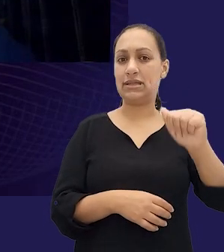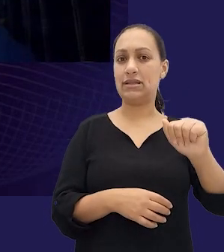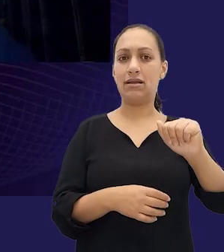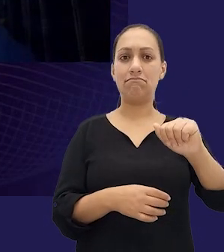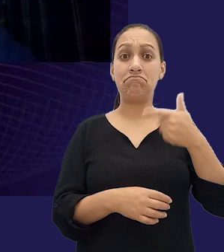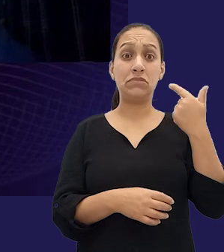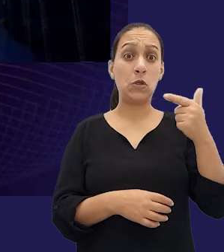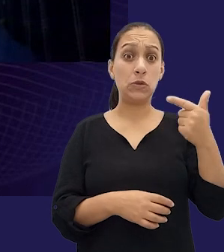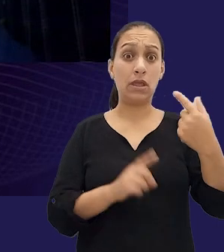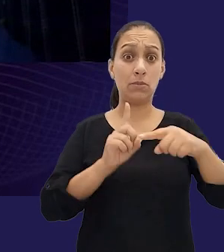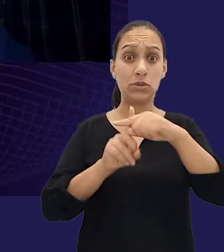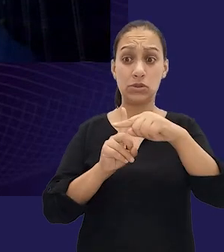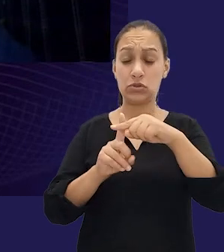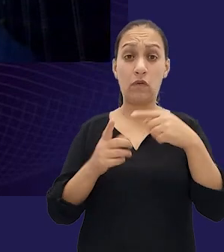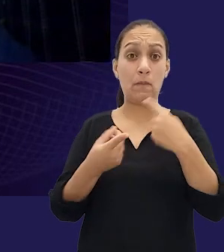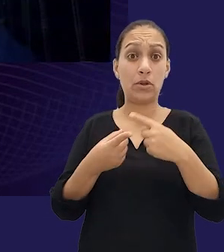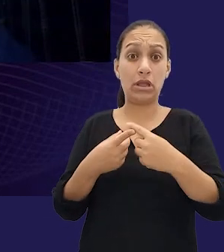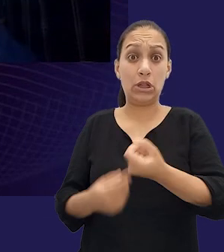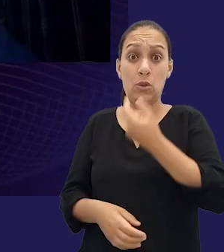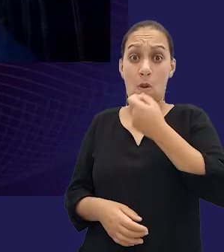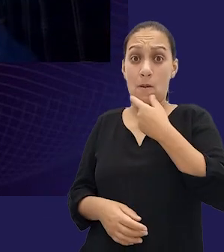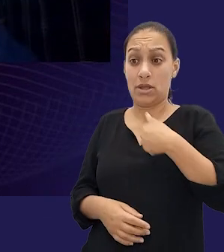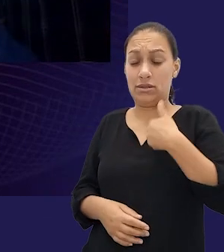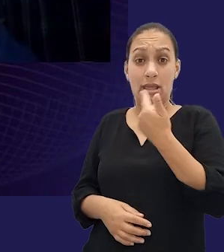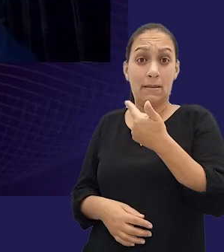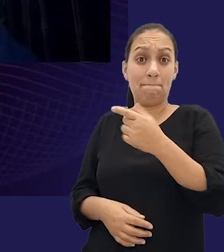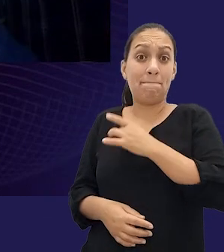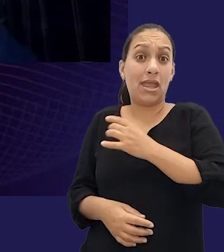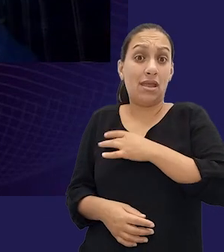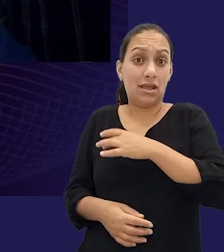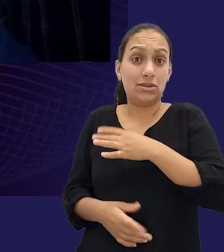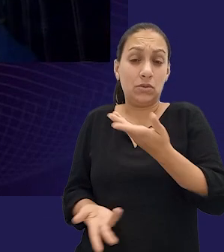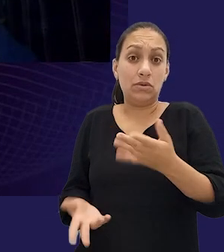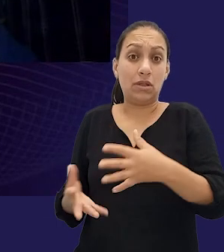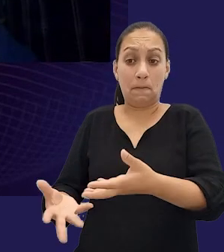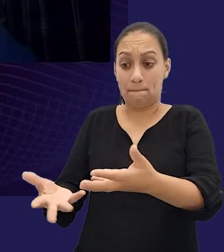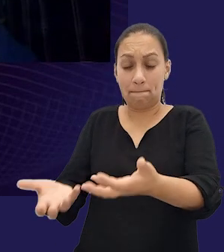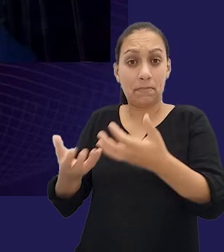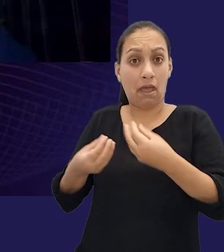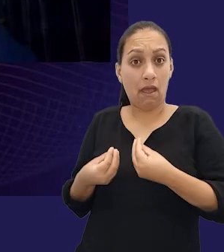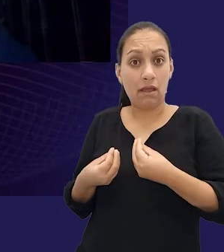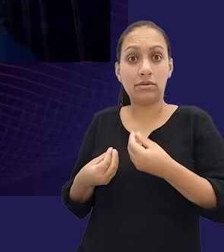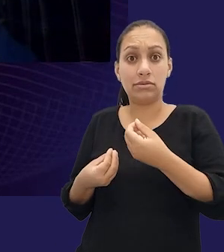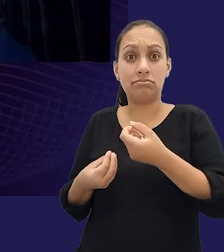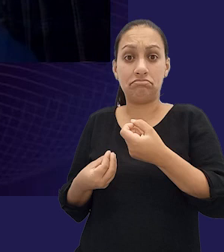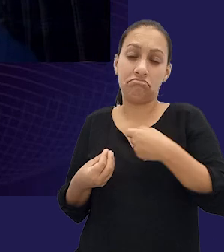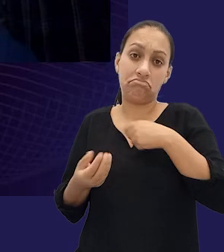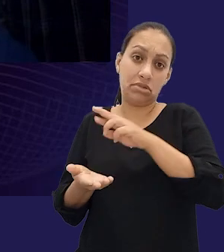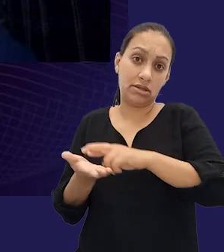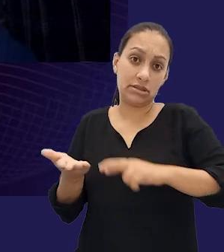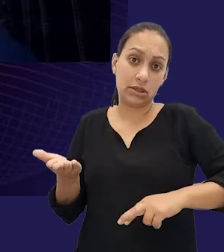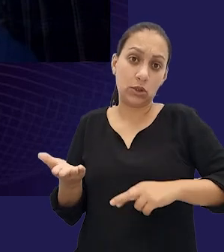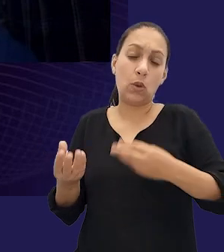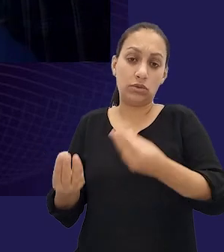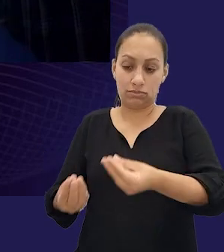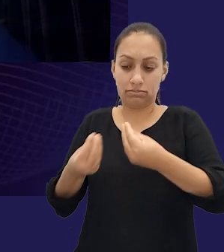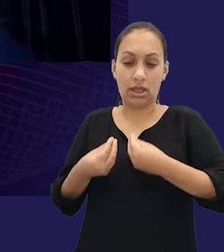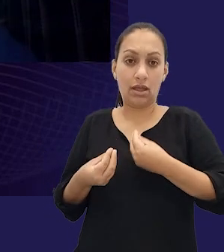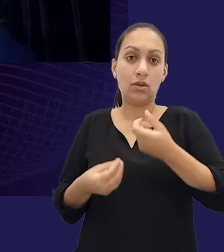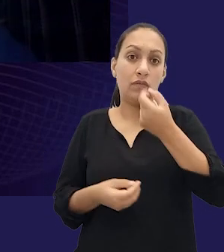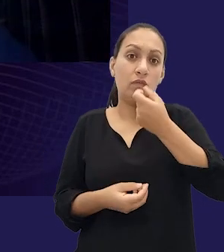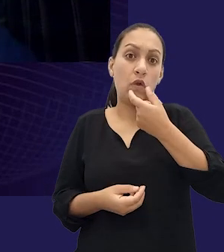mas toma porque ela também está com medo de ter alguma coisa. Então, ela pega, a pessoa me receitou ali,